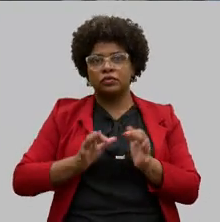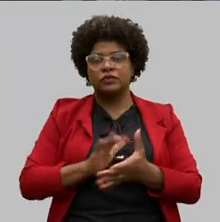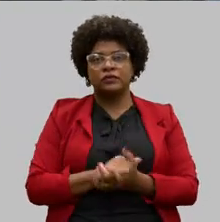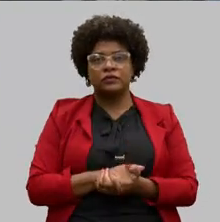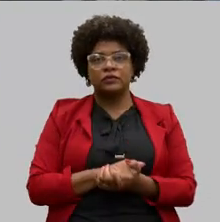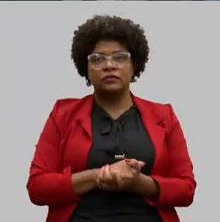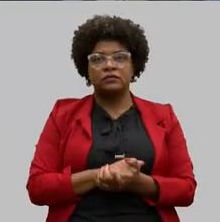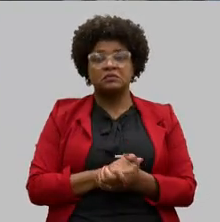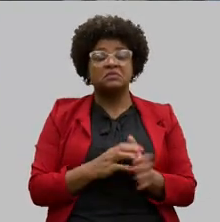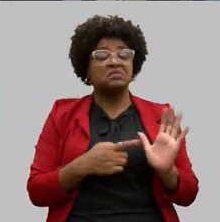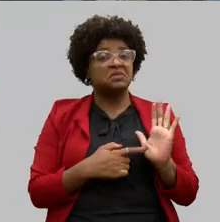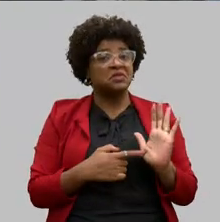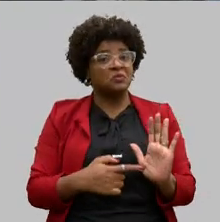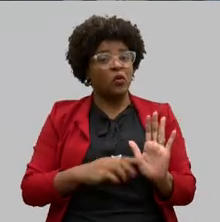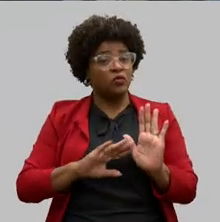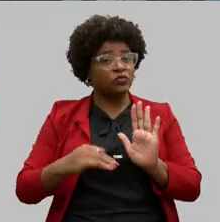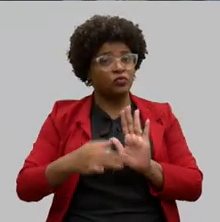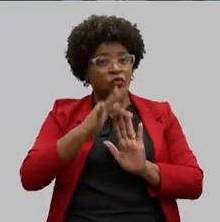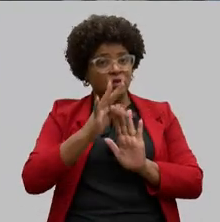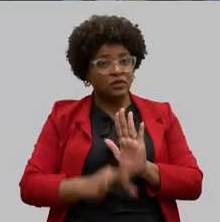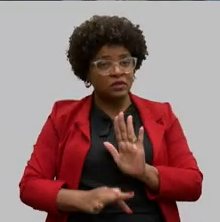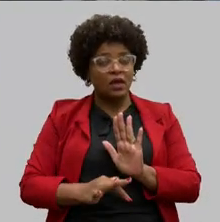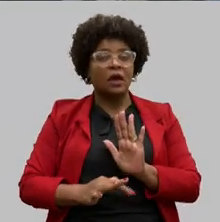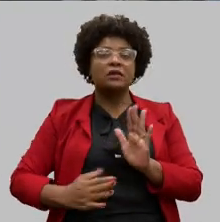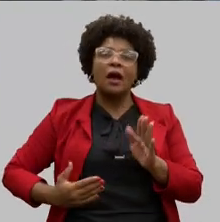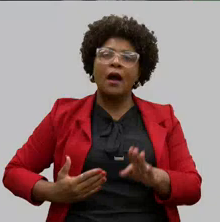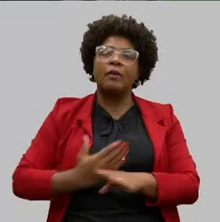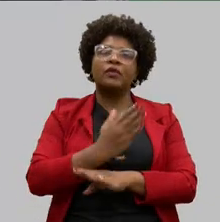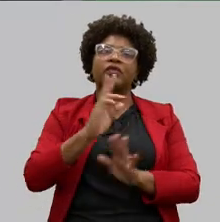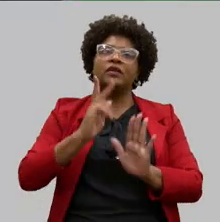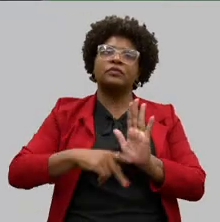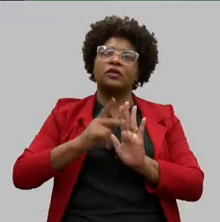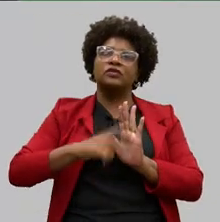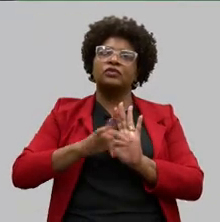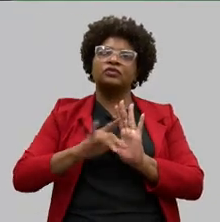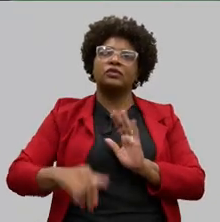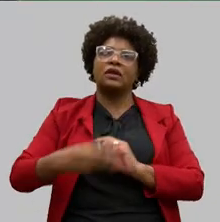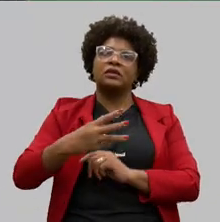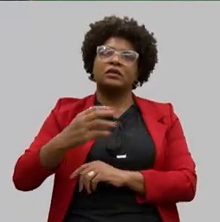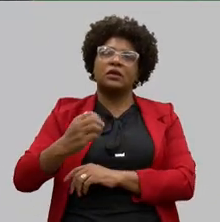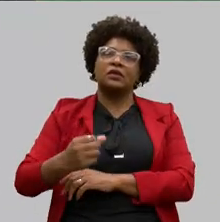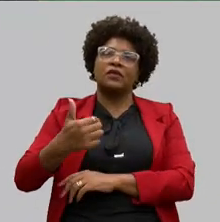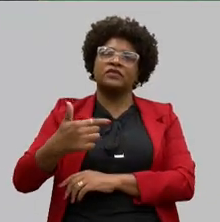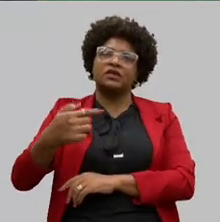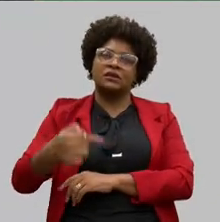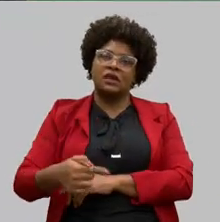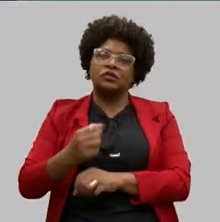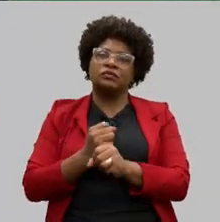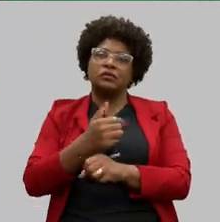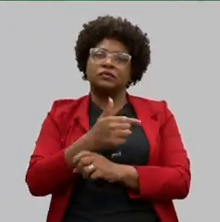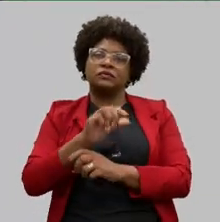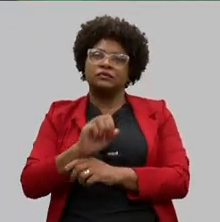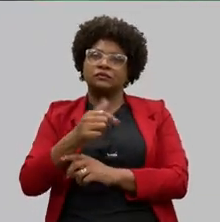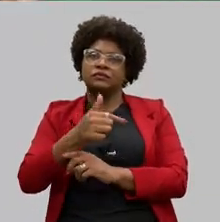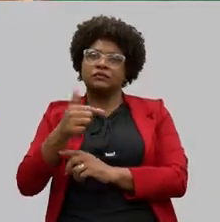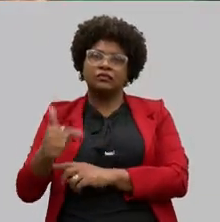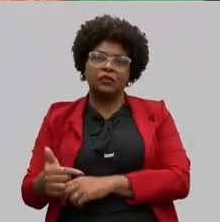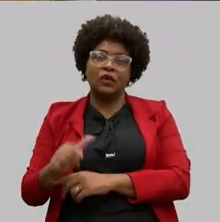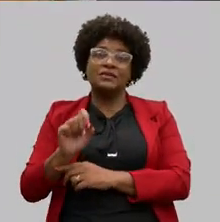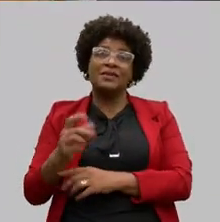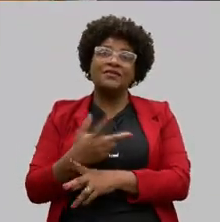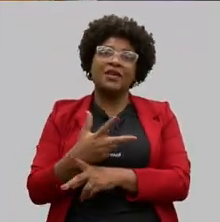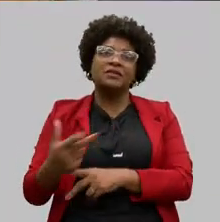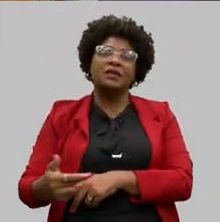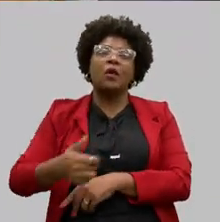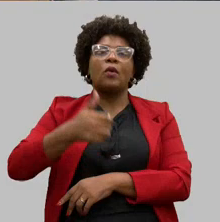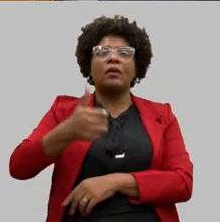do exposto opinamos pela aprovação do projeto de lei 39/17 de2022 no segundo do turno na forma do vencido em primeiro turno Esse